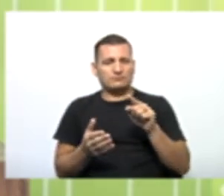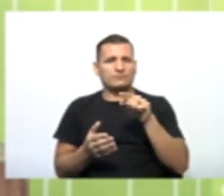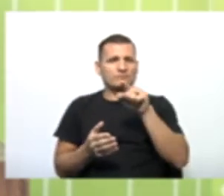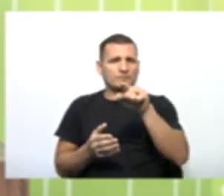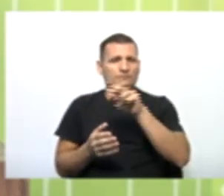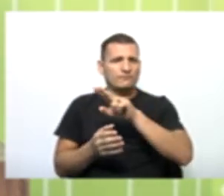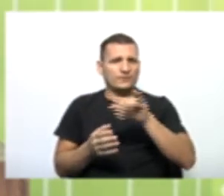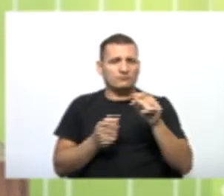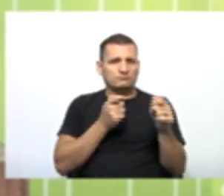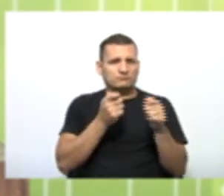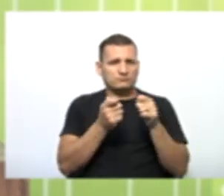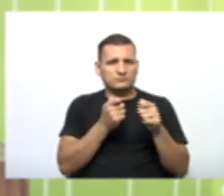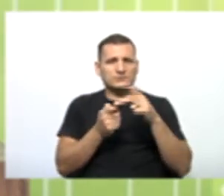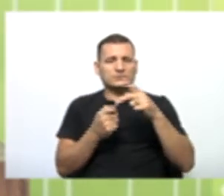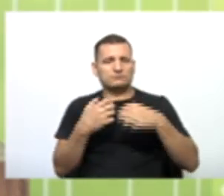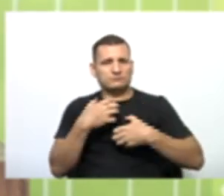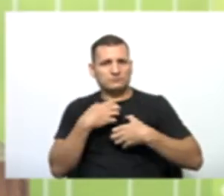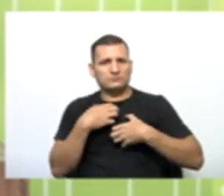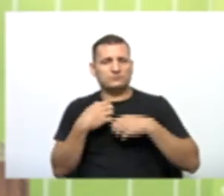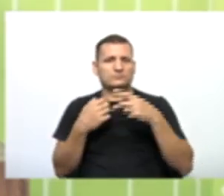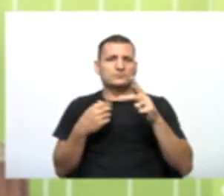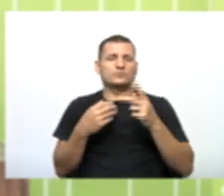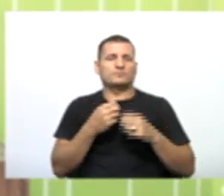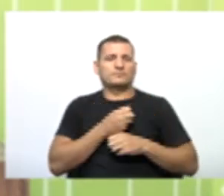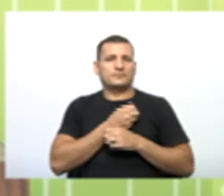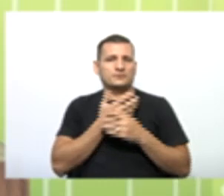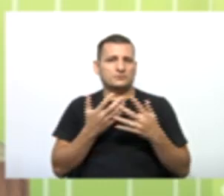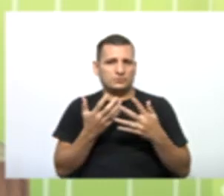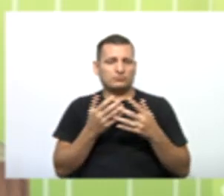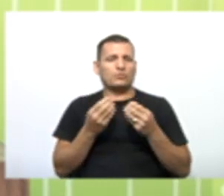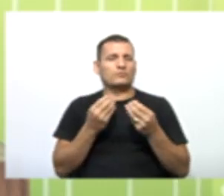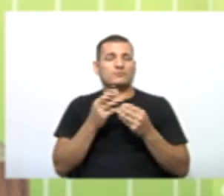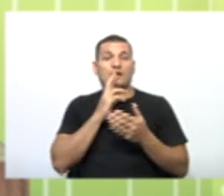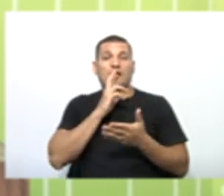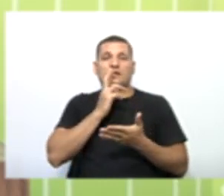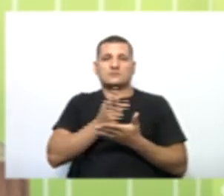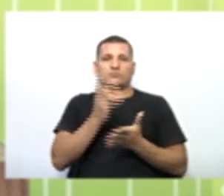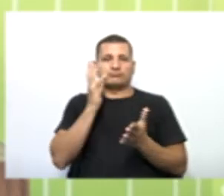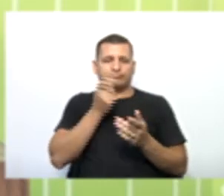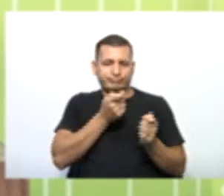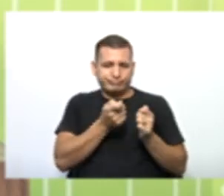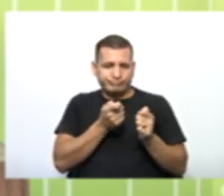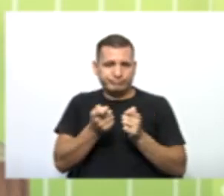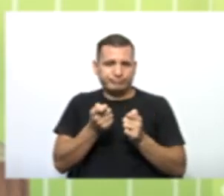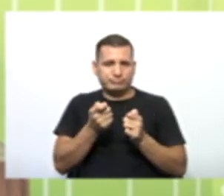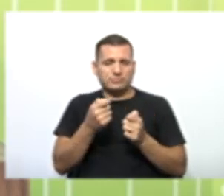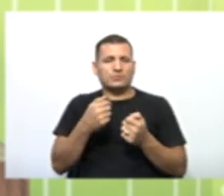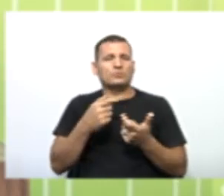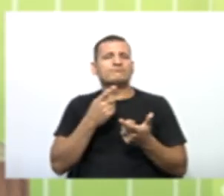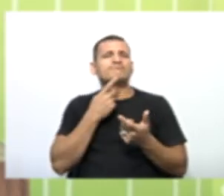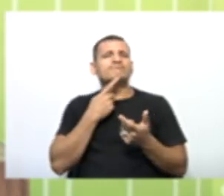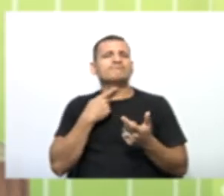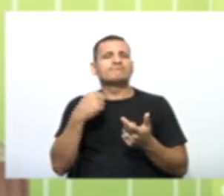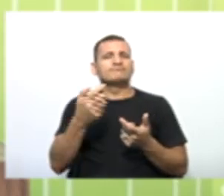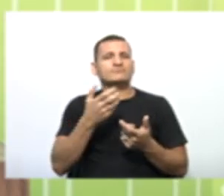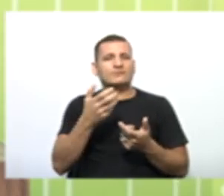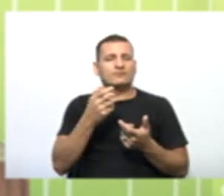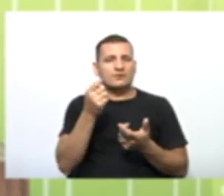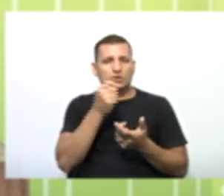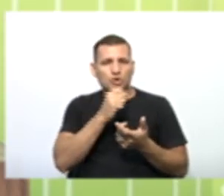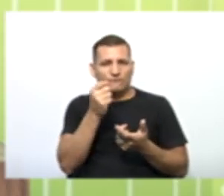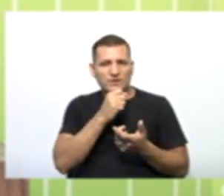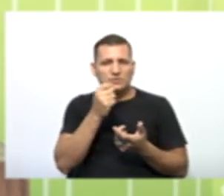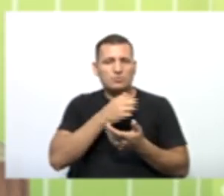seus instintos quanto as suas paixões pela sua razão. Eu tenho desejo de tomar sorvete o tempo